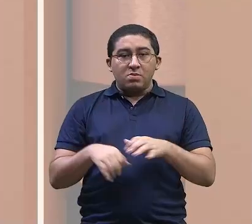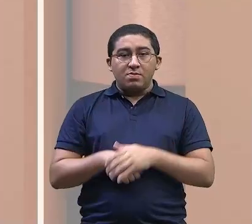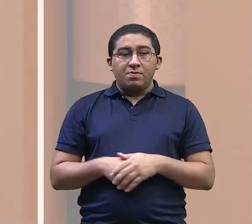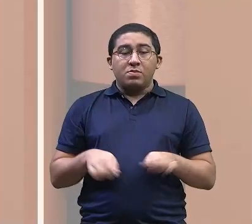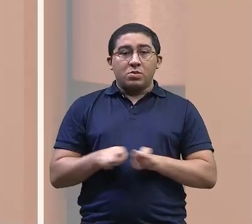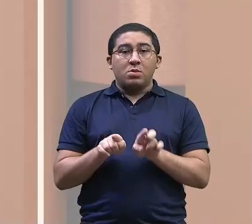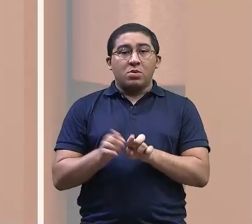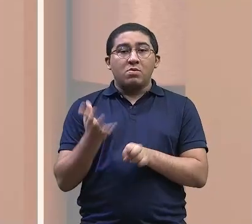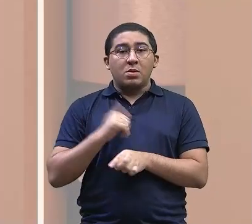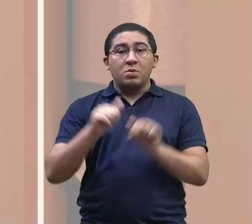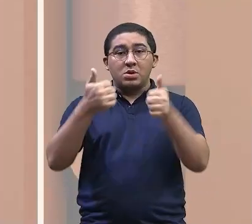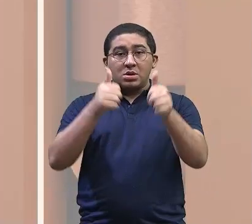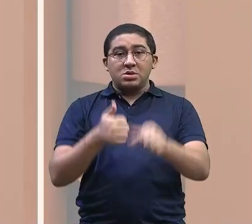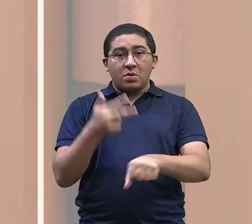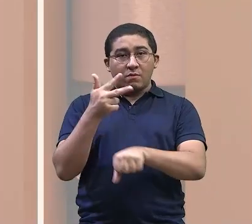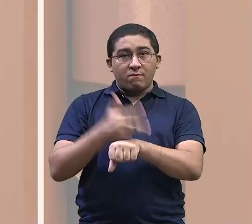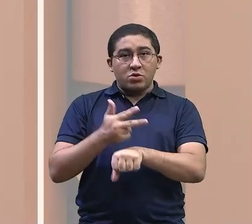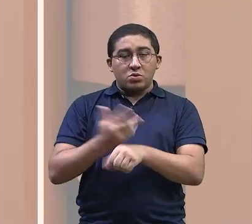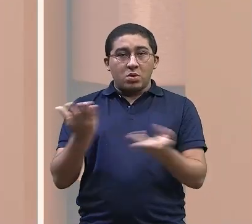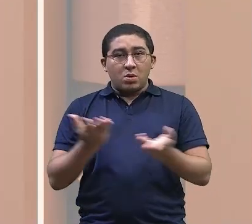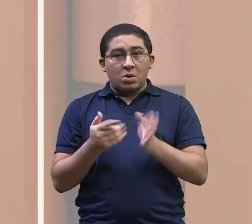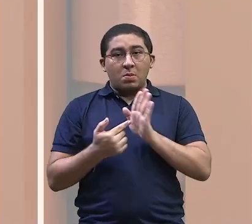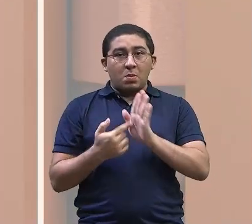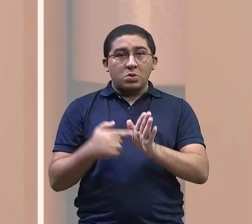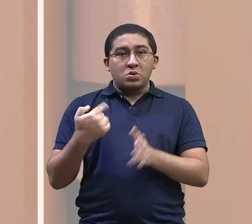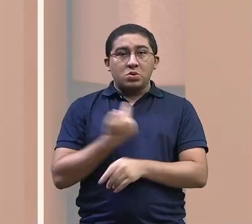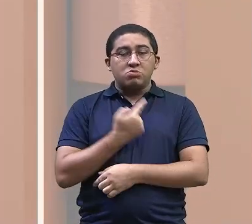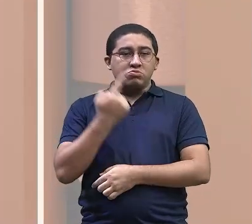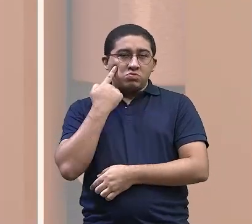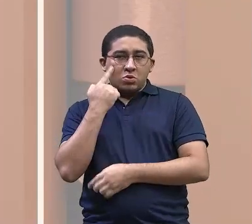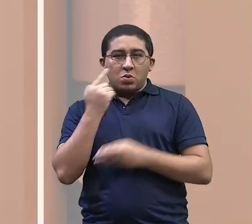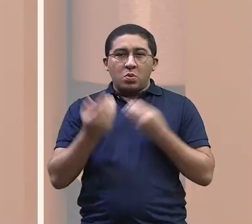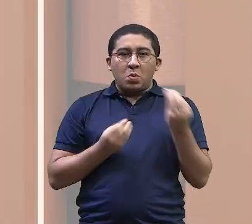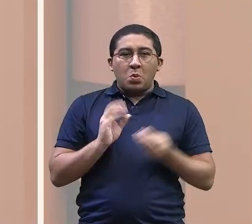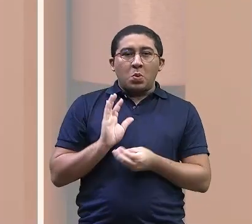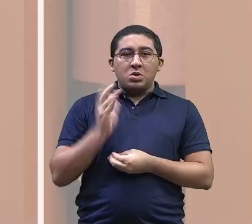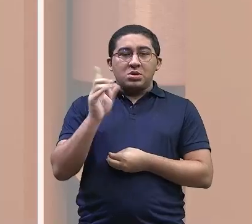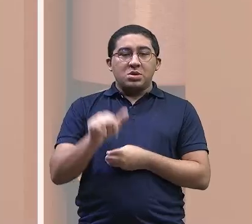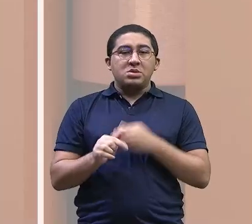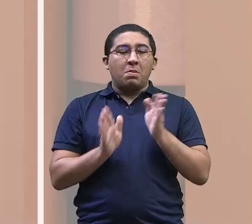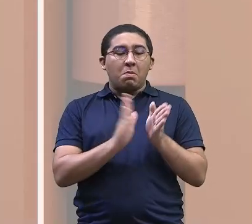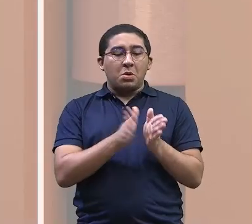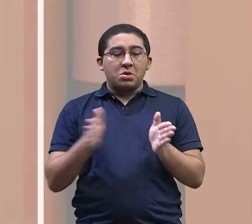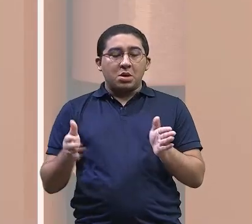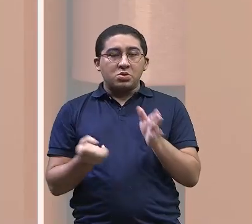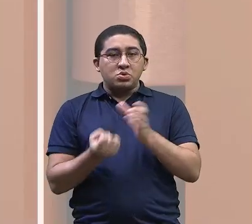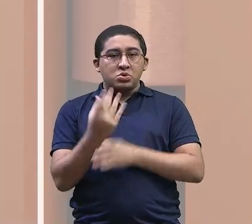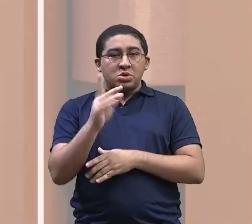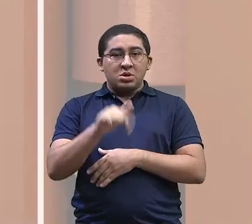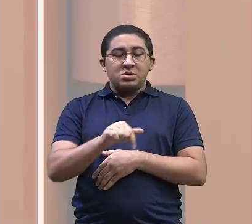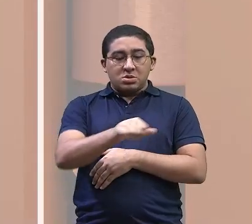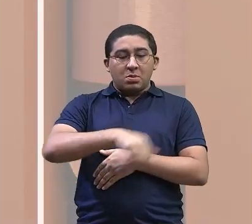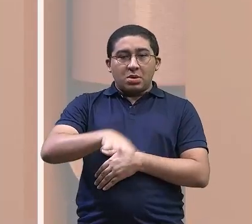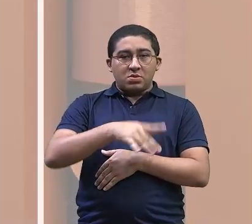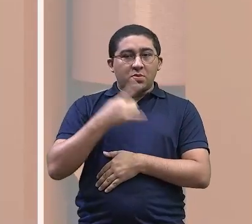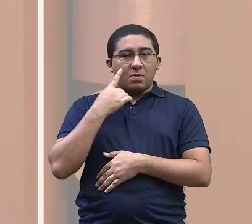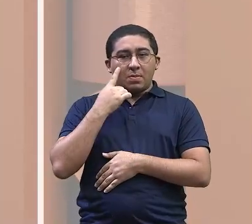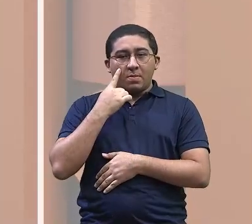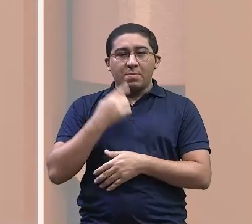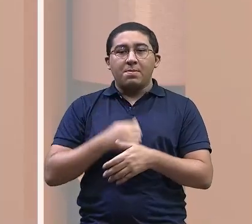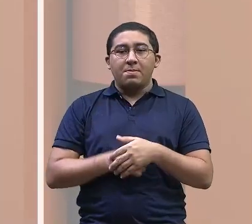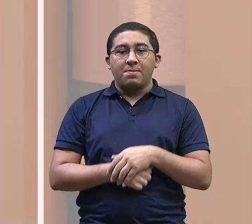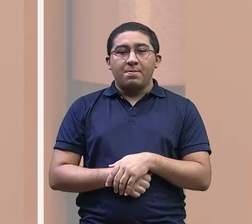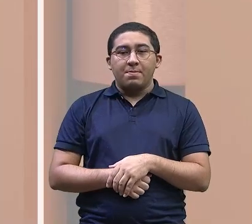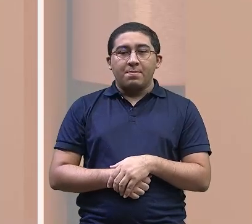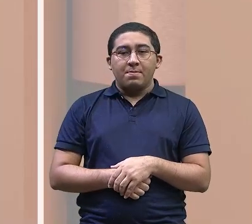vamos verificar uma animação para mostrar um pouco para a gente como é que ocorre esse processo de formação dessas bacias sedimentares. Então vamos